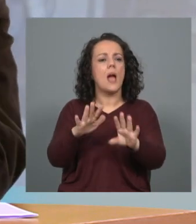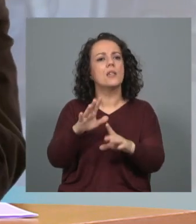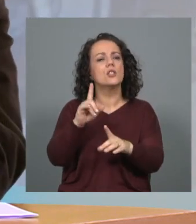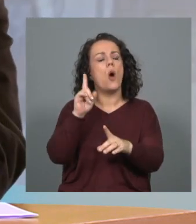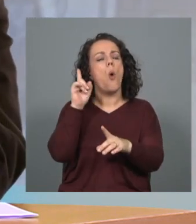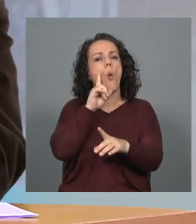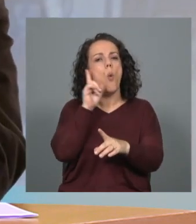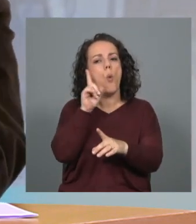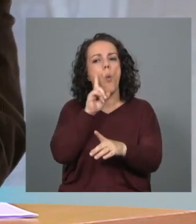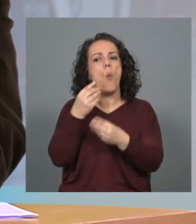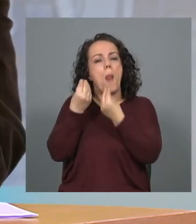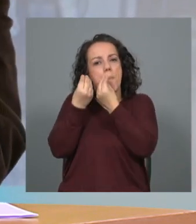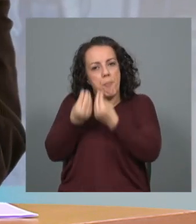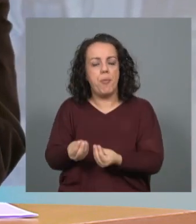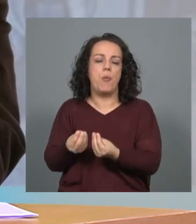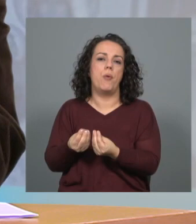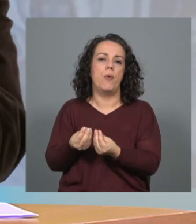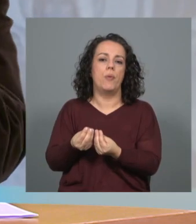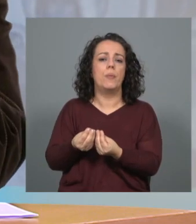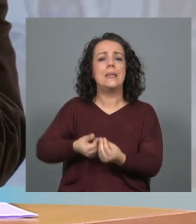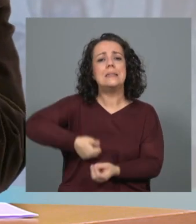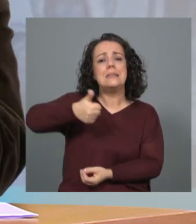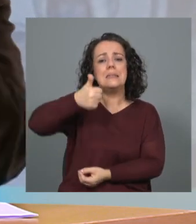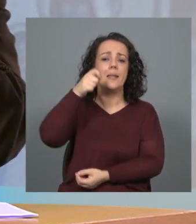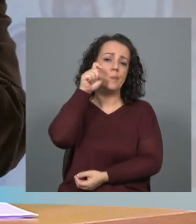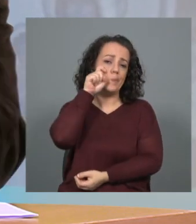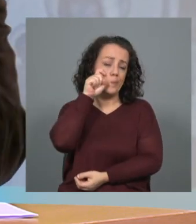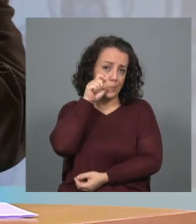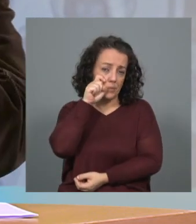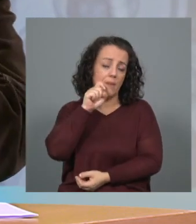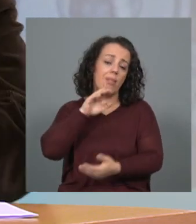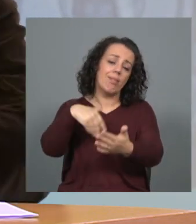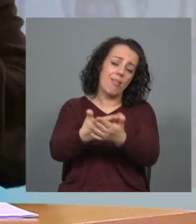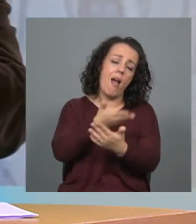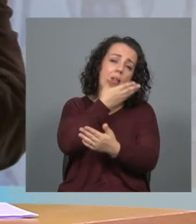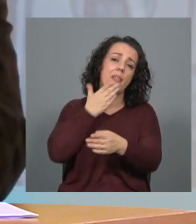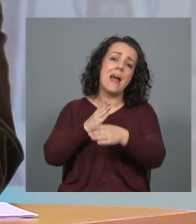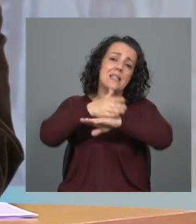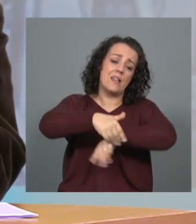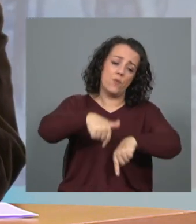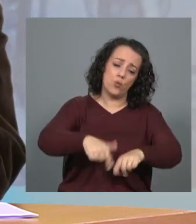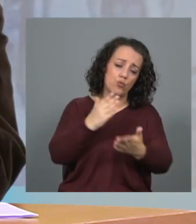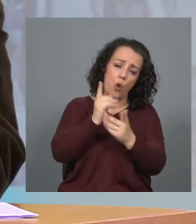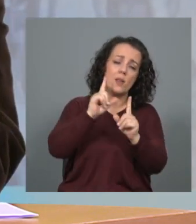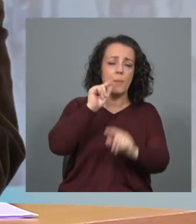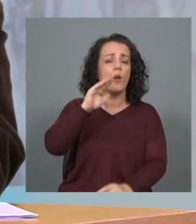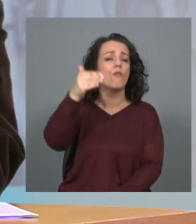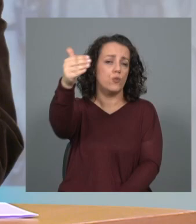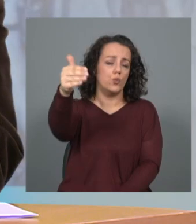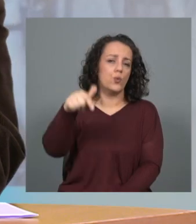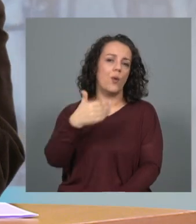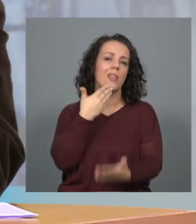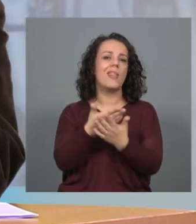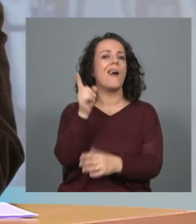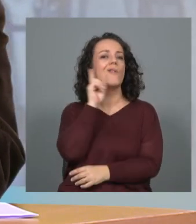qualificada, procurando preservar não só e tornar acessível, não só para hoje, mas para o futuro, esse património